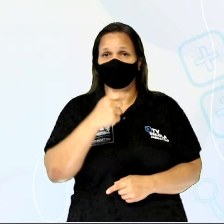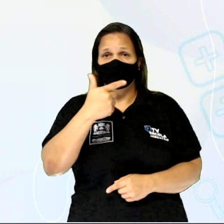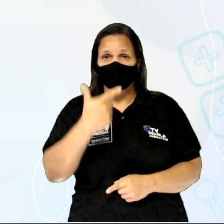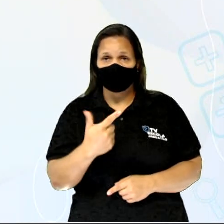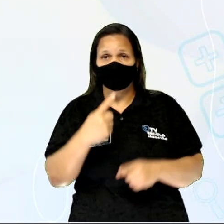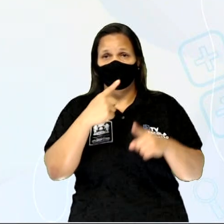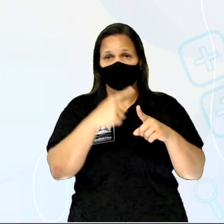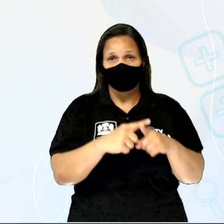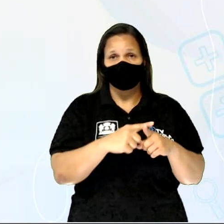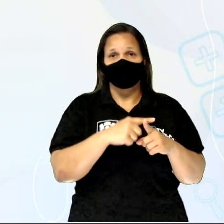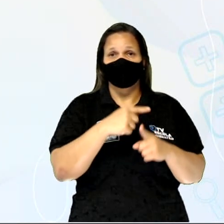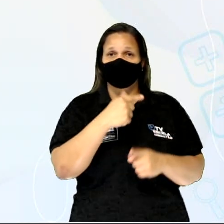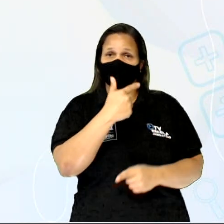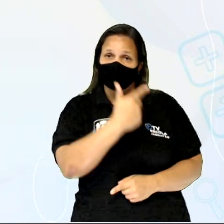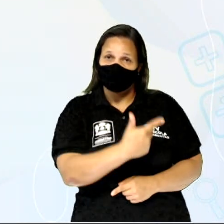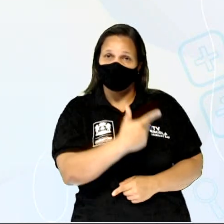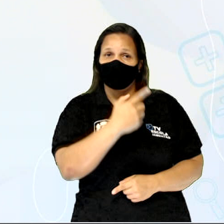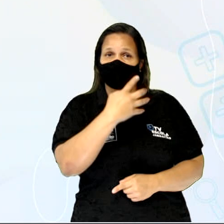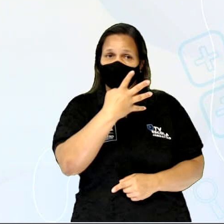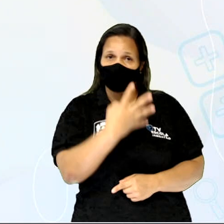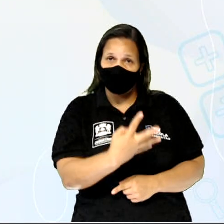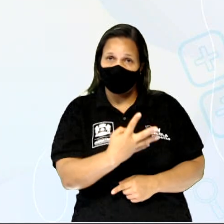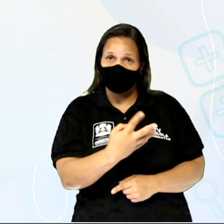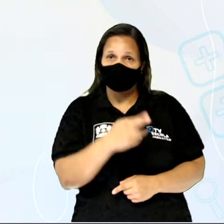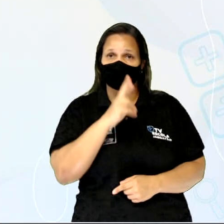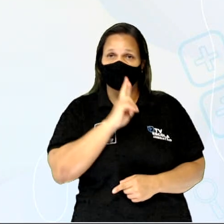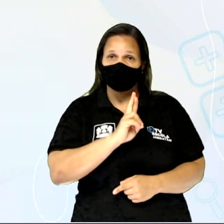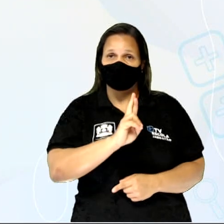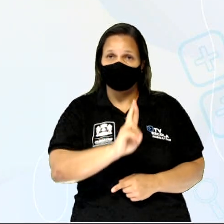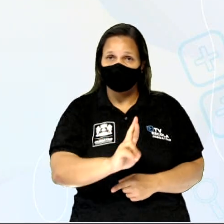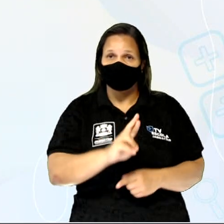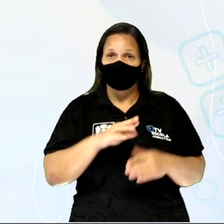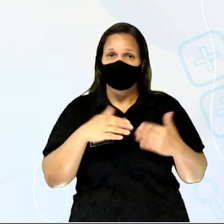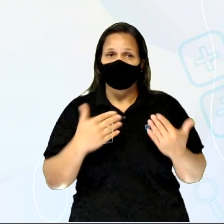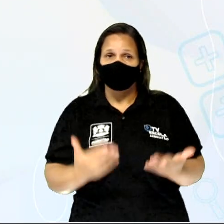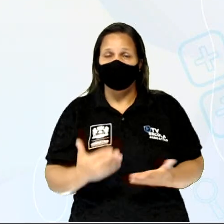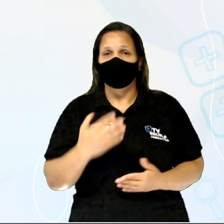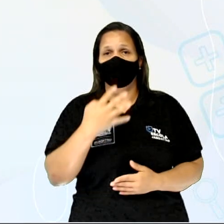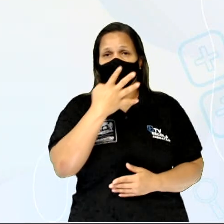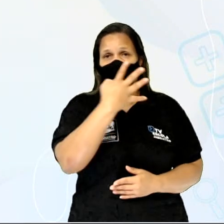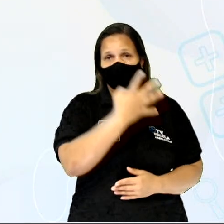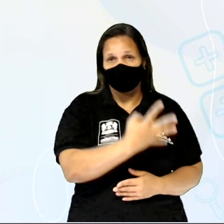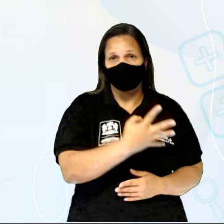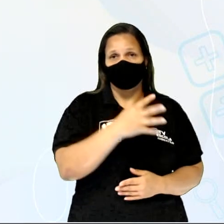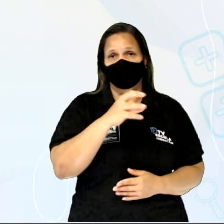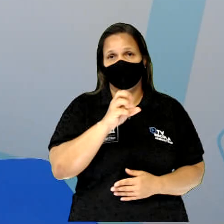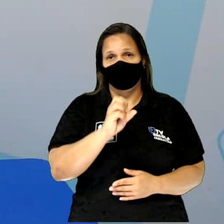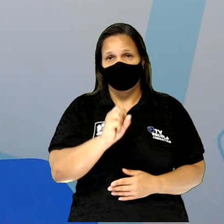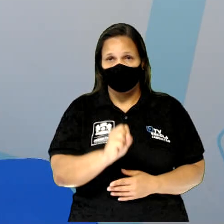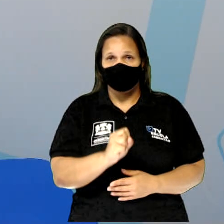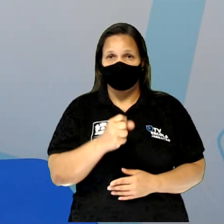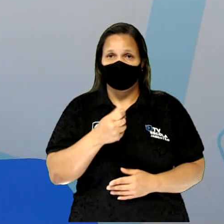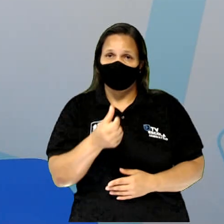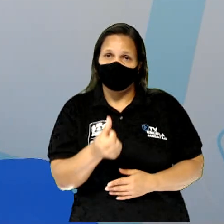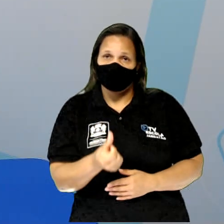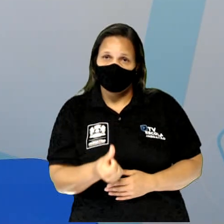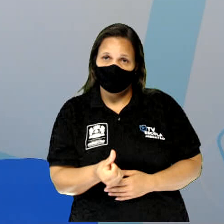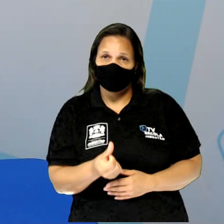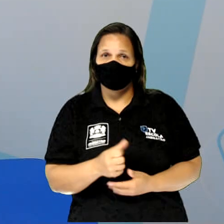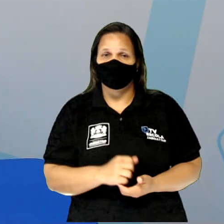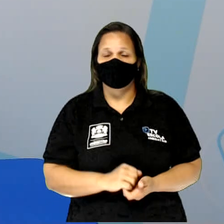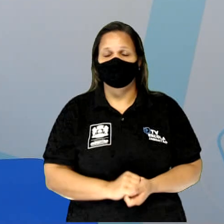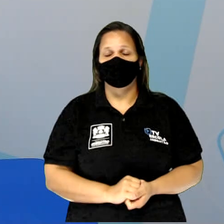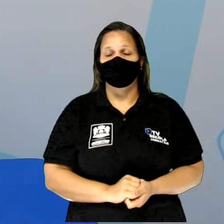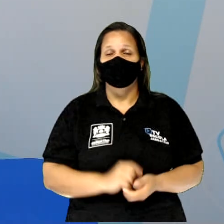como resultado desta multiplicação temos o produto 486 bom mas eu também